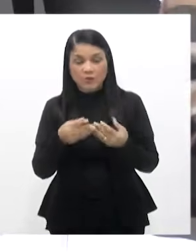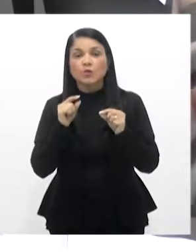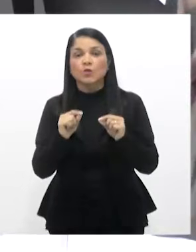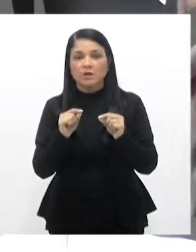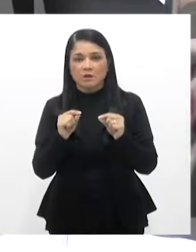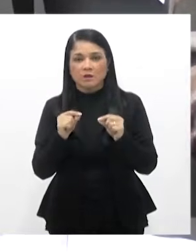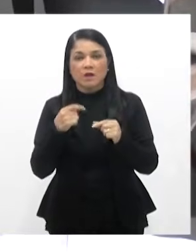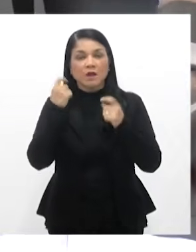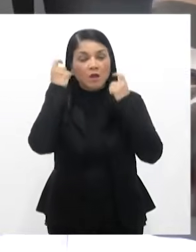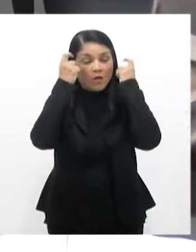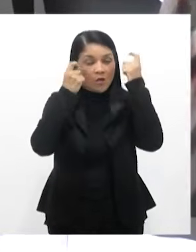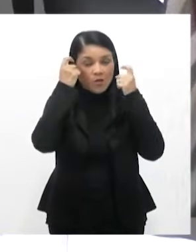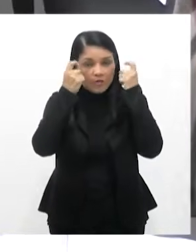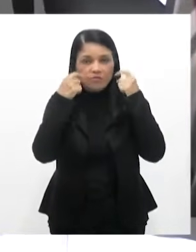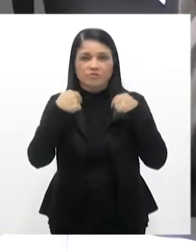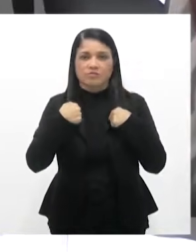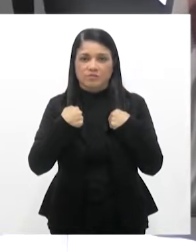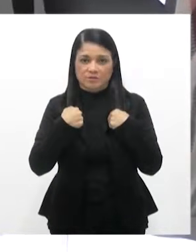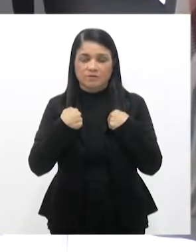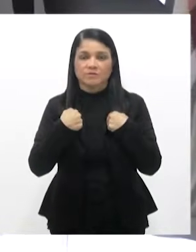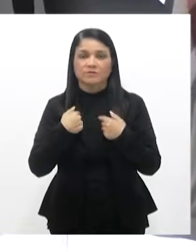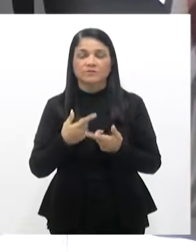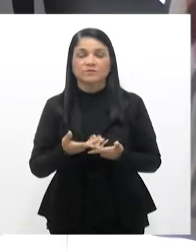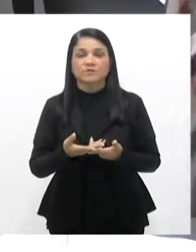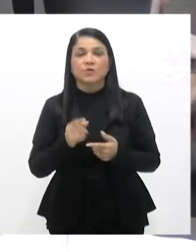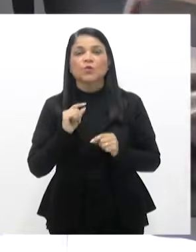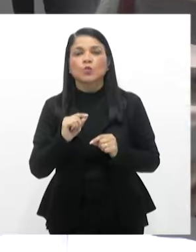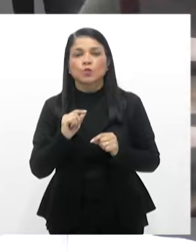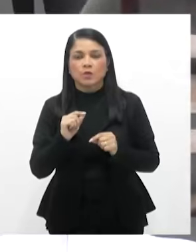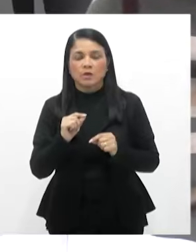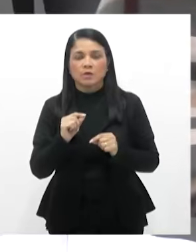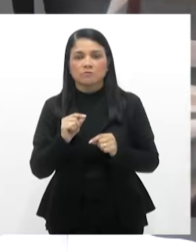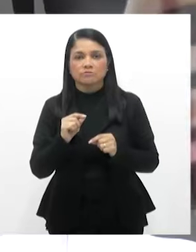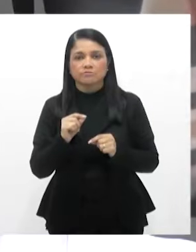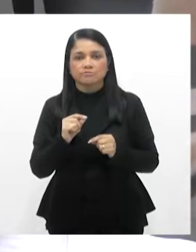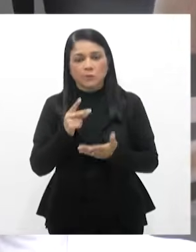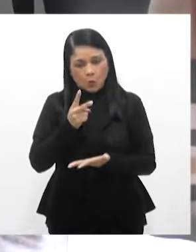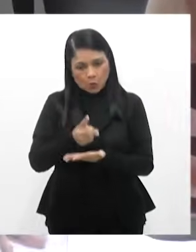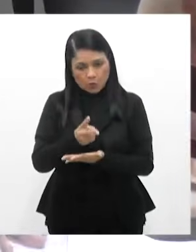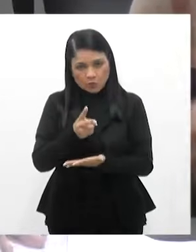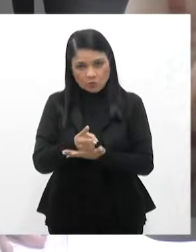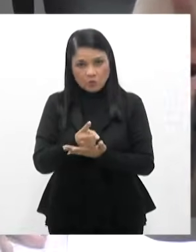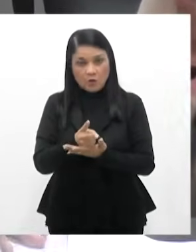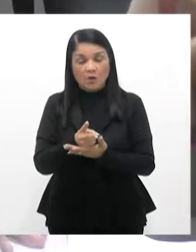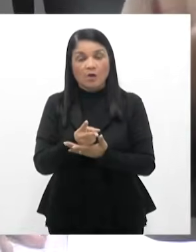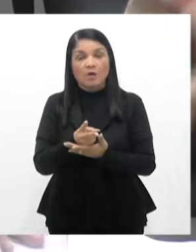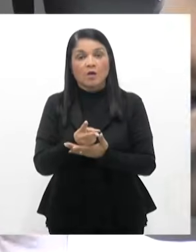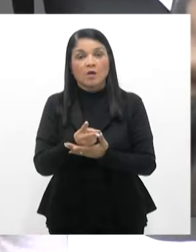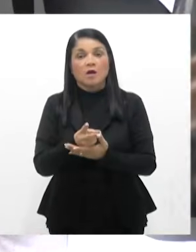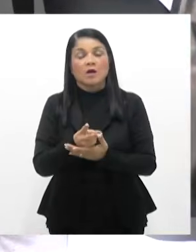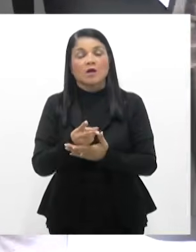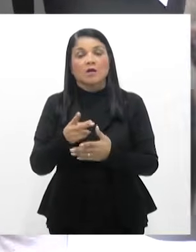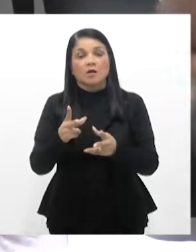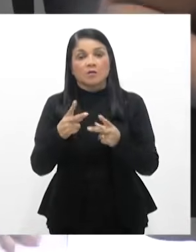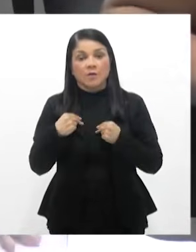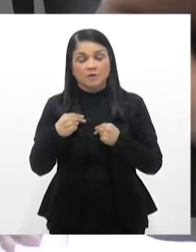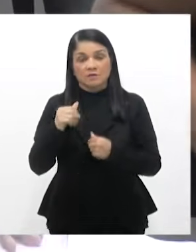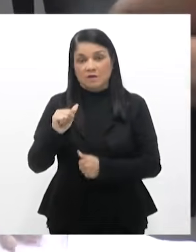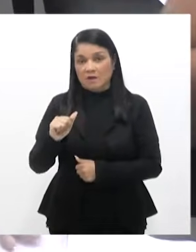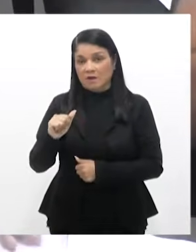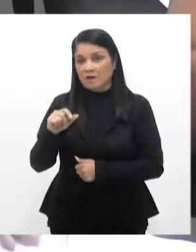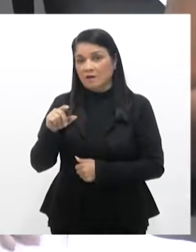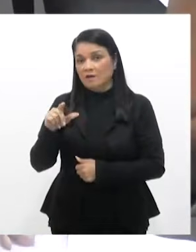a minha preocupação foi manter o mérito da DI e da